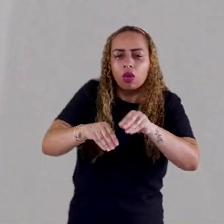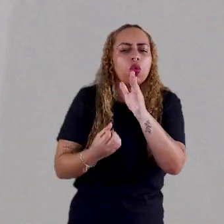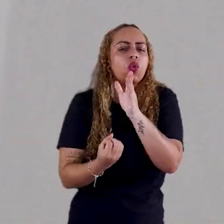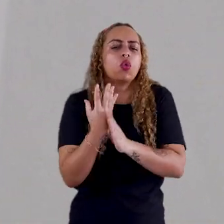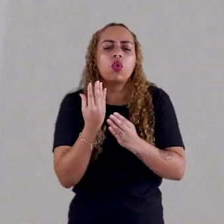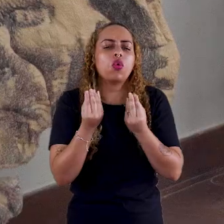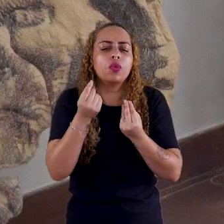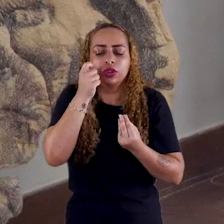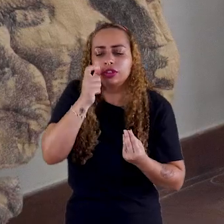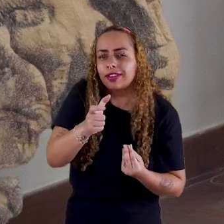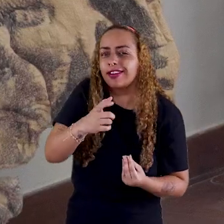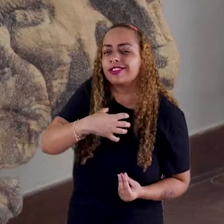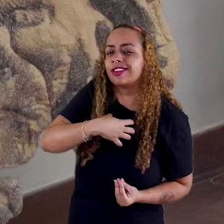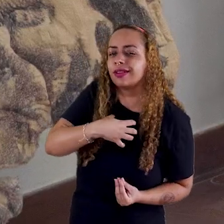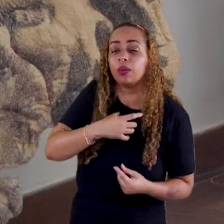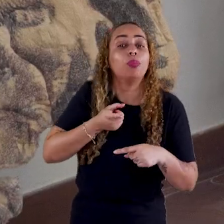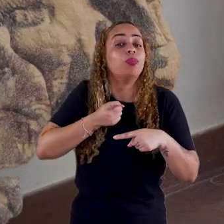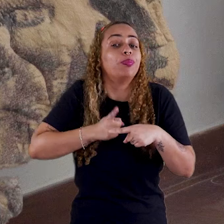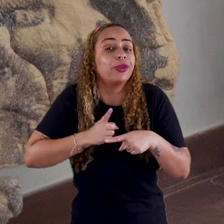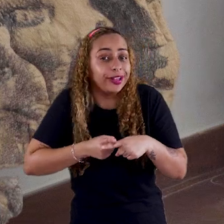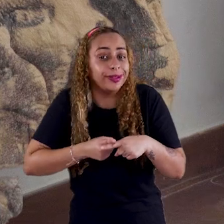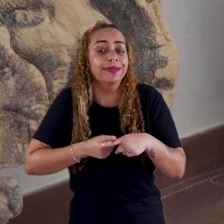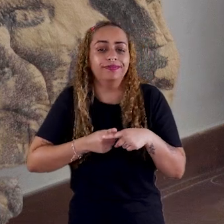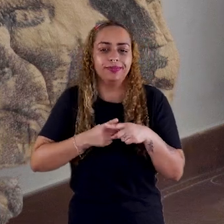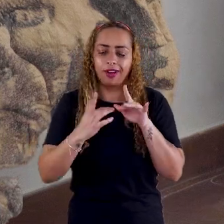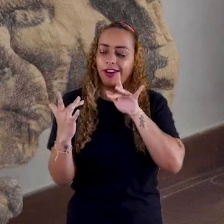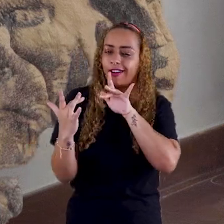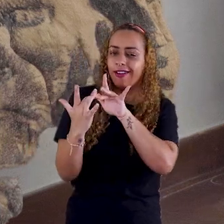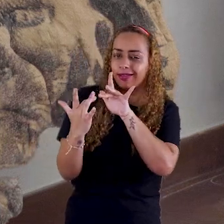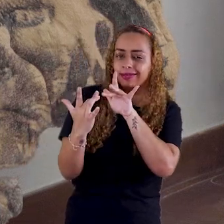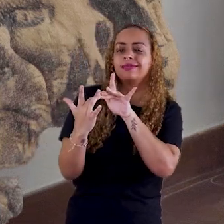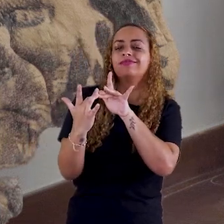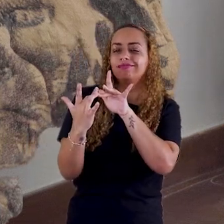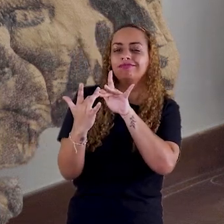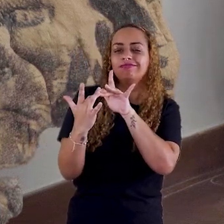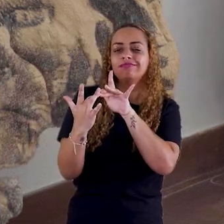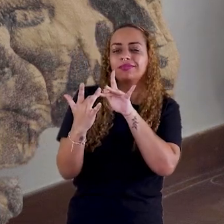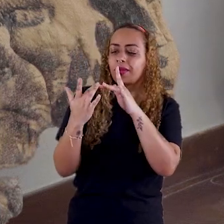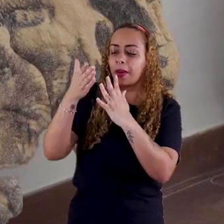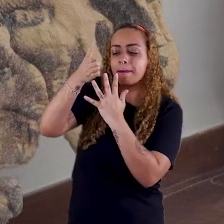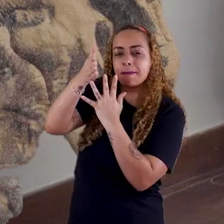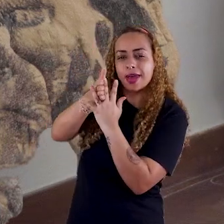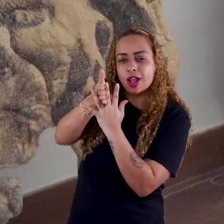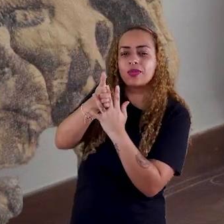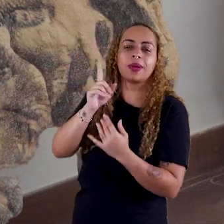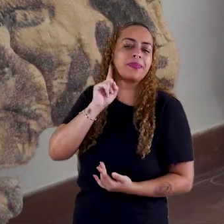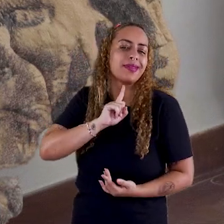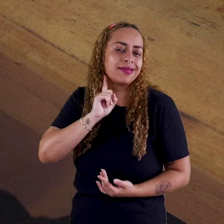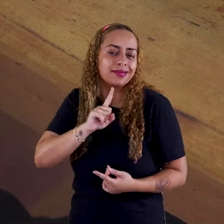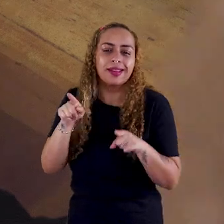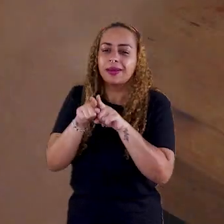assim, também, porque tive um contato, assim, com o barroco mineiro e com os profetas